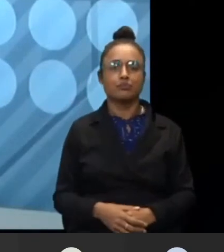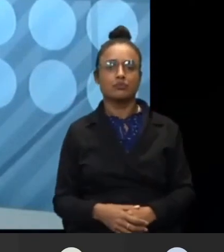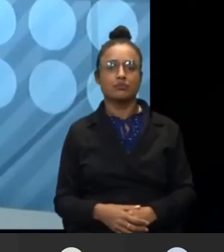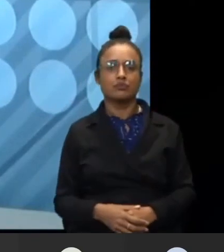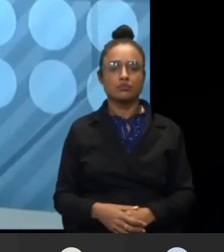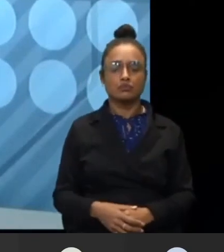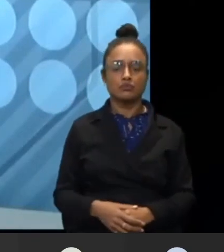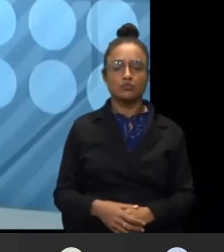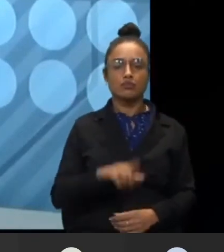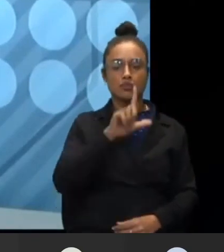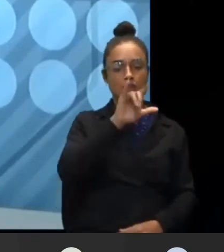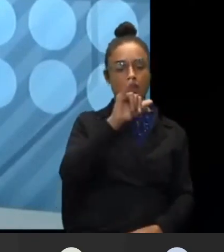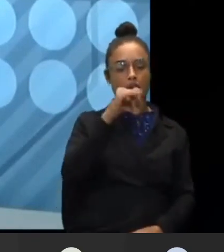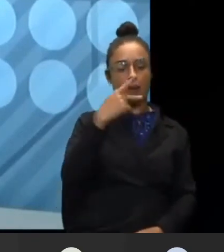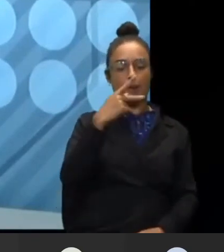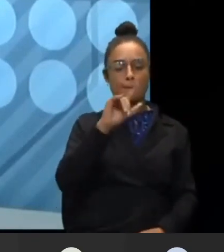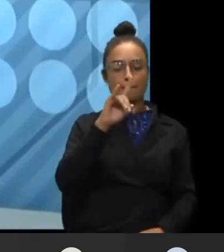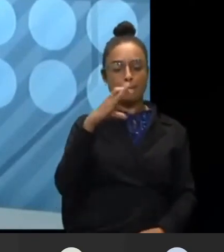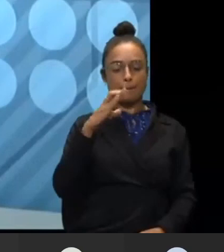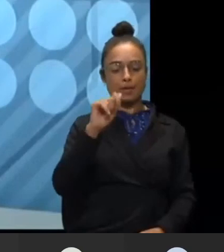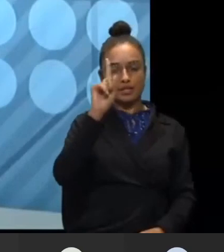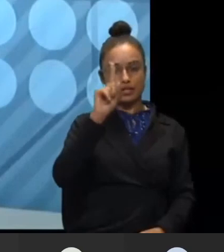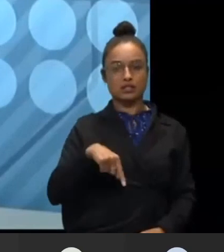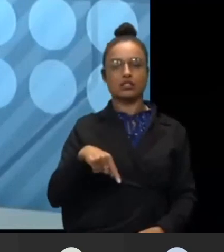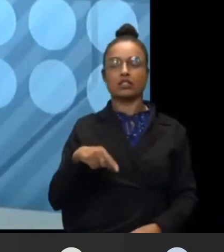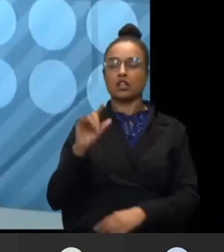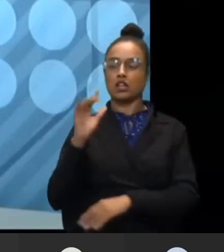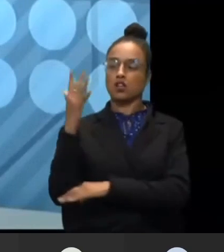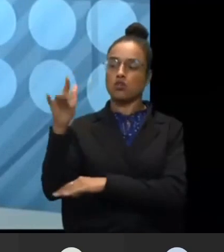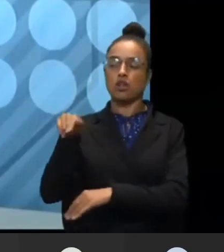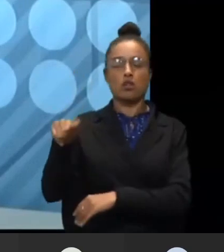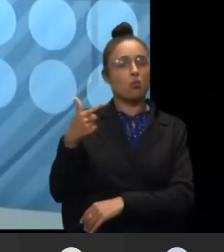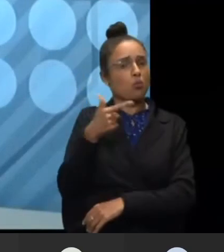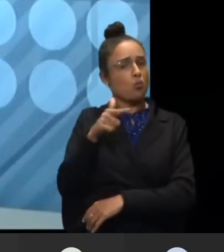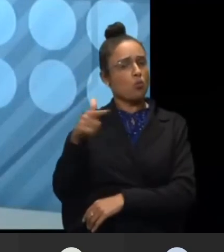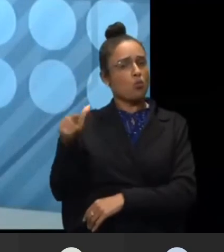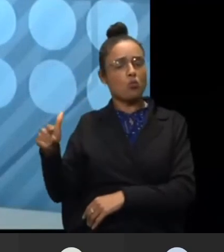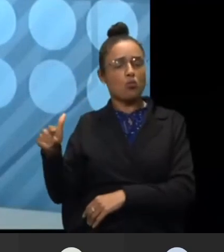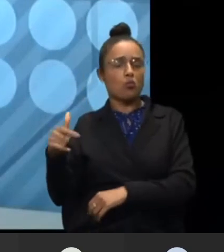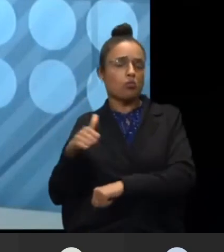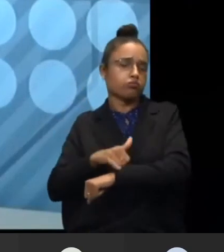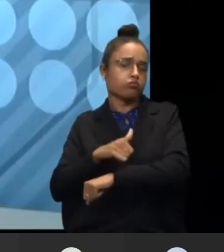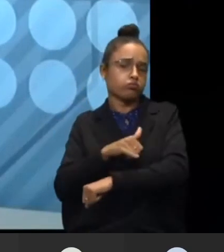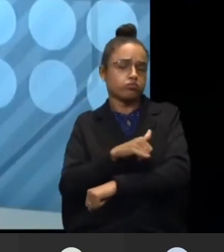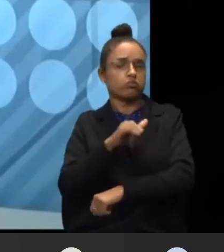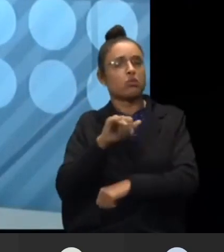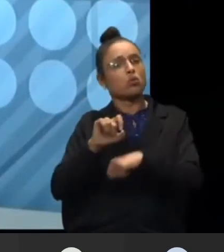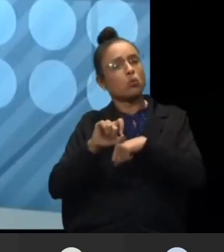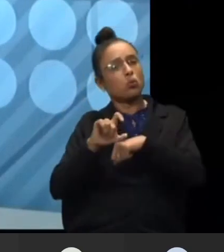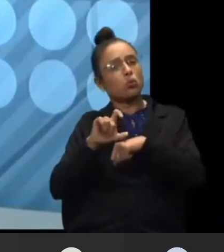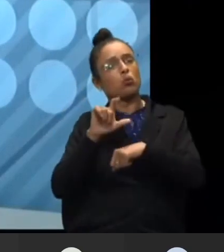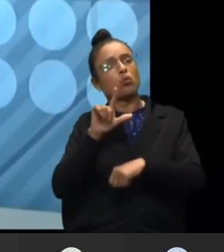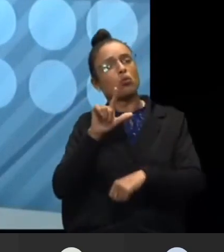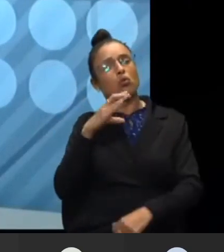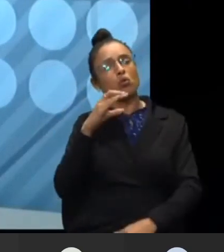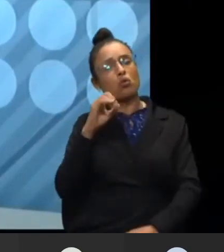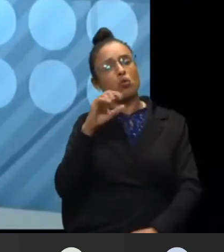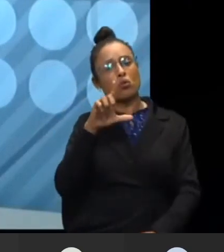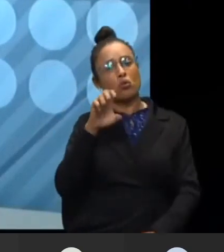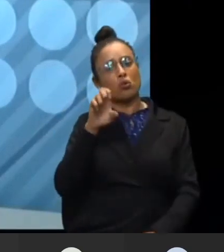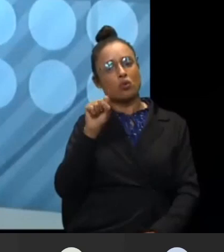lipídica de origem vegetal não contém colesterol. Contém outros fitoesteróis, mas não colesterol. Vamos